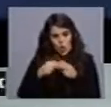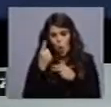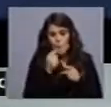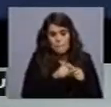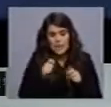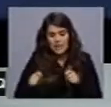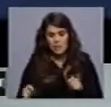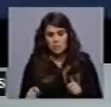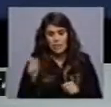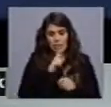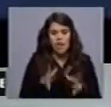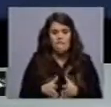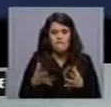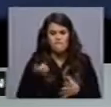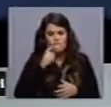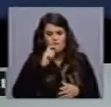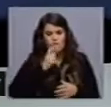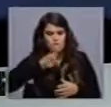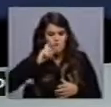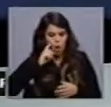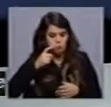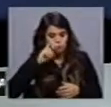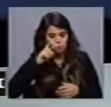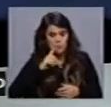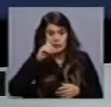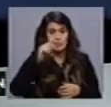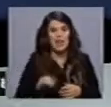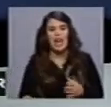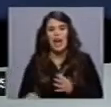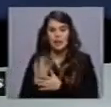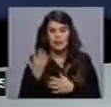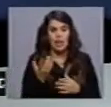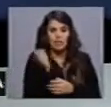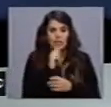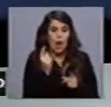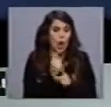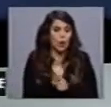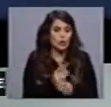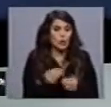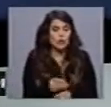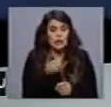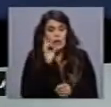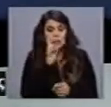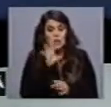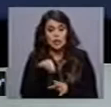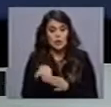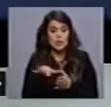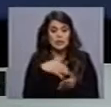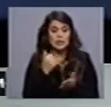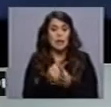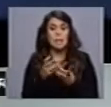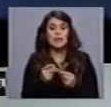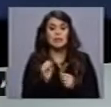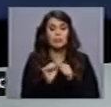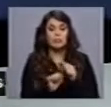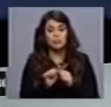isto abre novas perspectivas sobre como é que nós podemos chegar a Marte e criar habitats em Marte, precisamente utilizando materiais da própria superfície